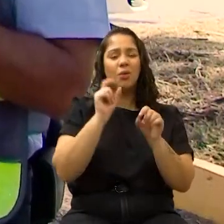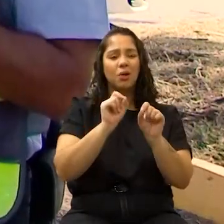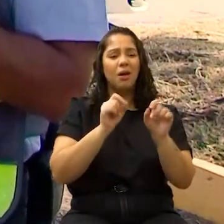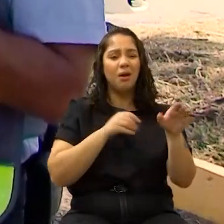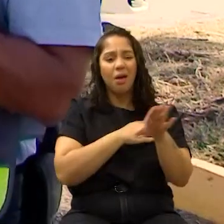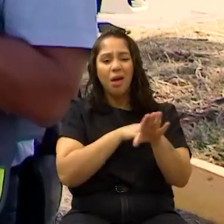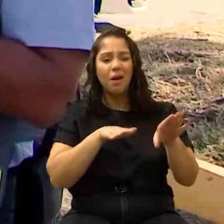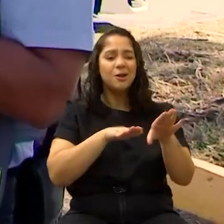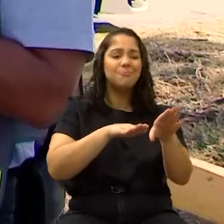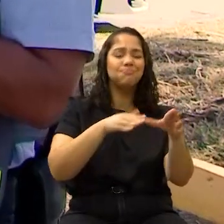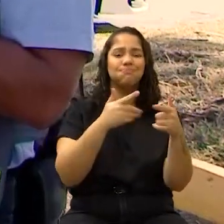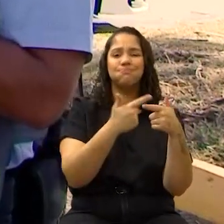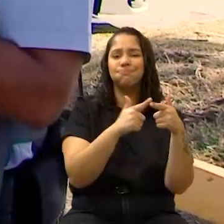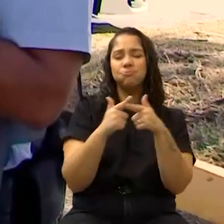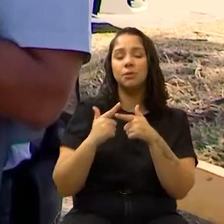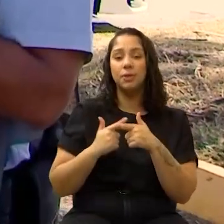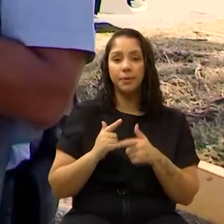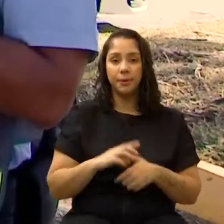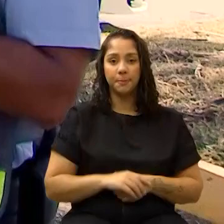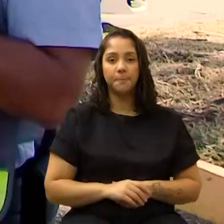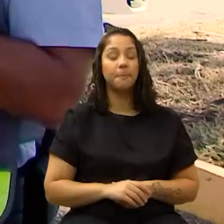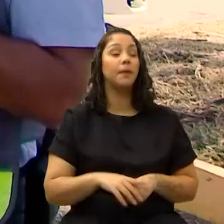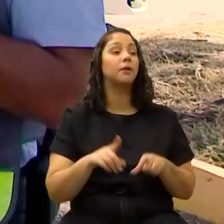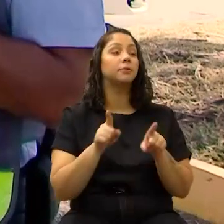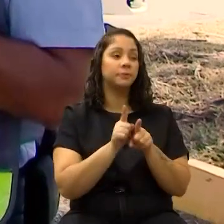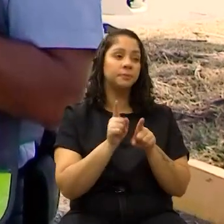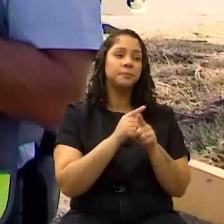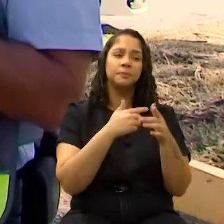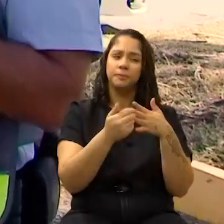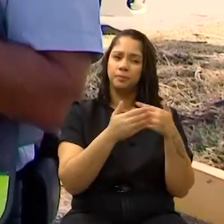tragédia aqui na rodovia. E qualquer dúvida, parar